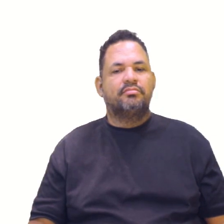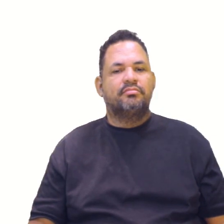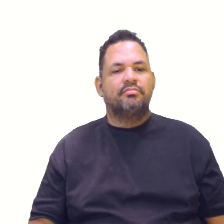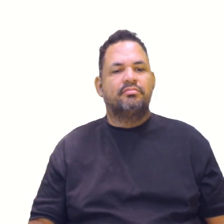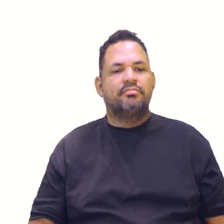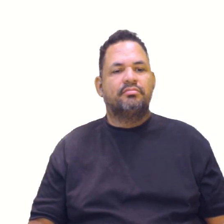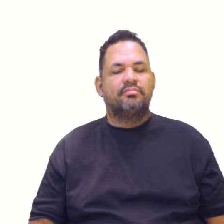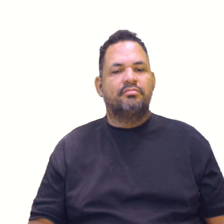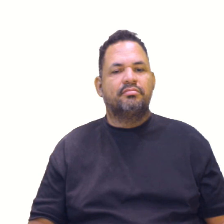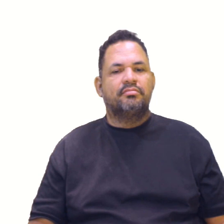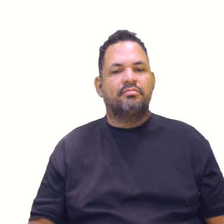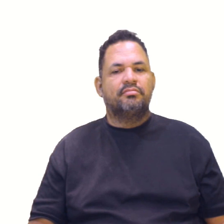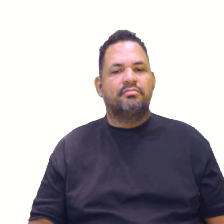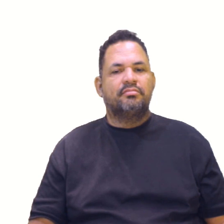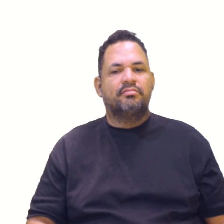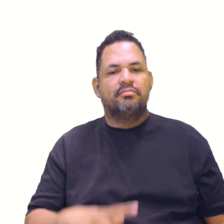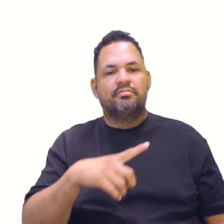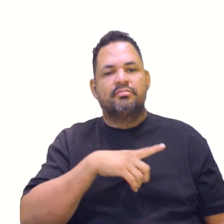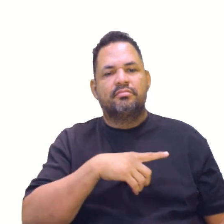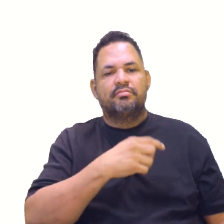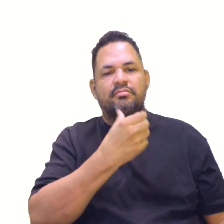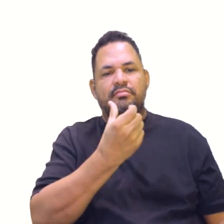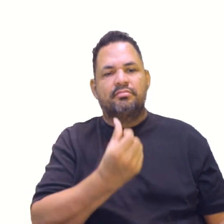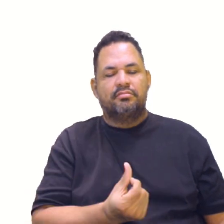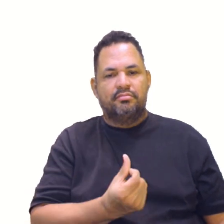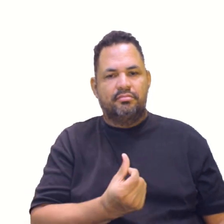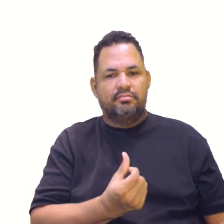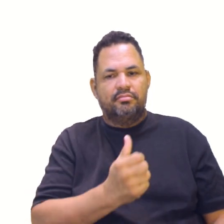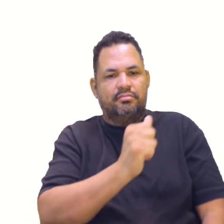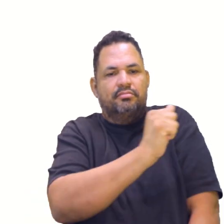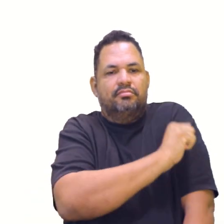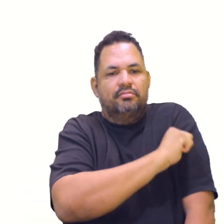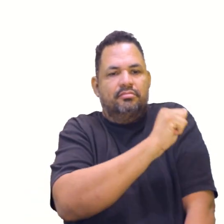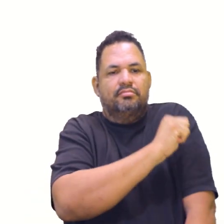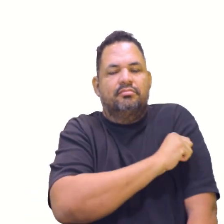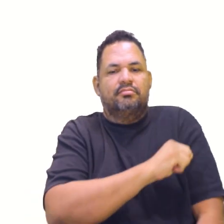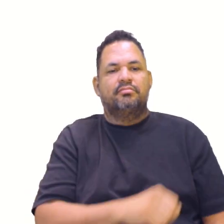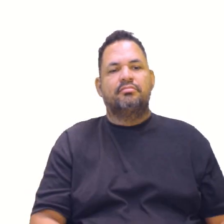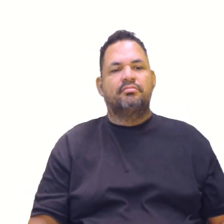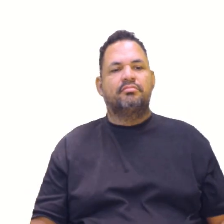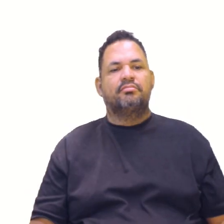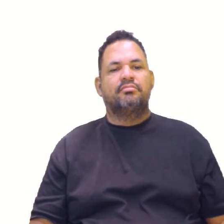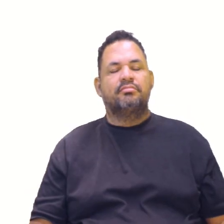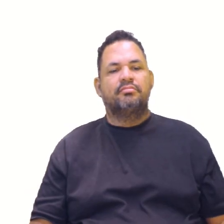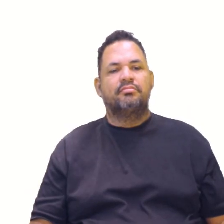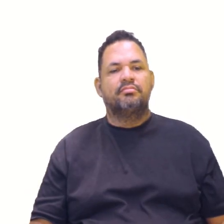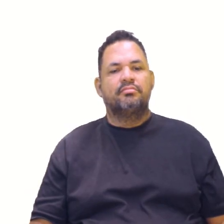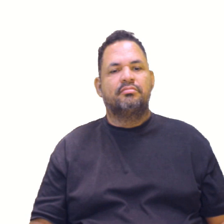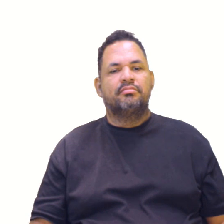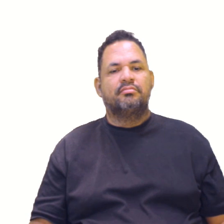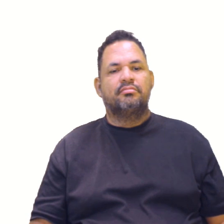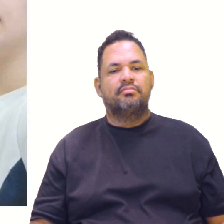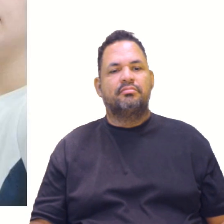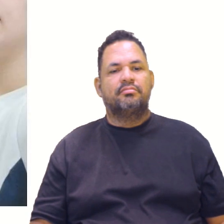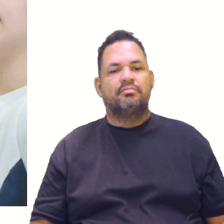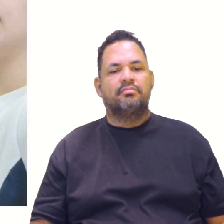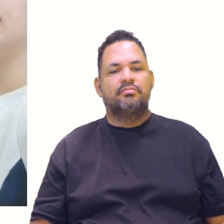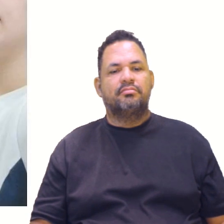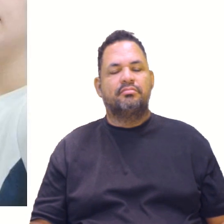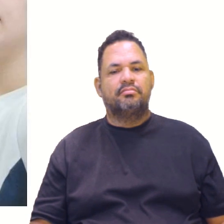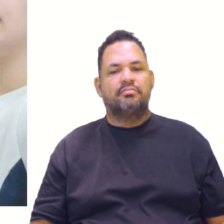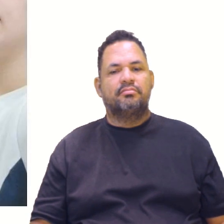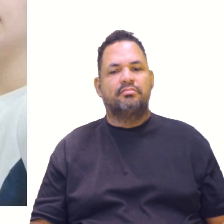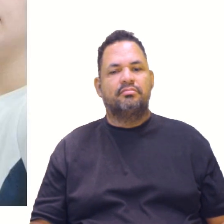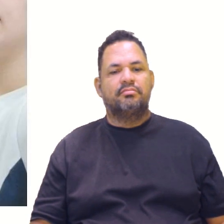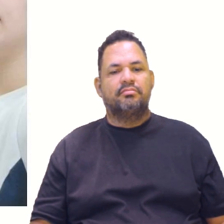lá. Isso, aqui a gente tem 6? 6. Vamos ver se não tem mais alguém. Isso, a professora Denise está aqui na pontinha, 6 e aqui,